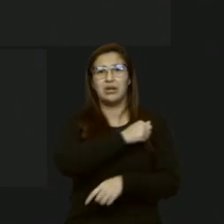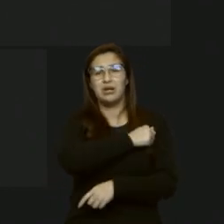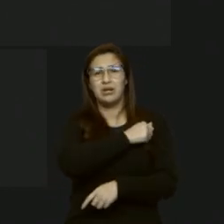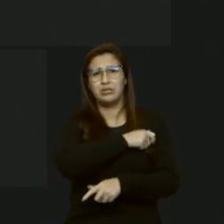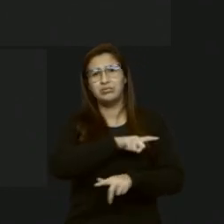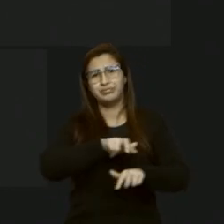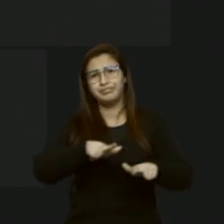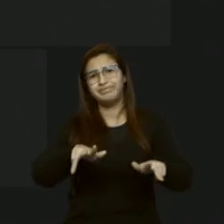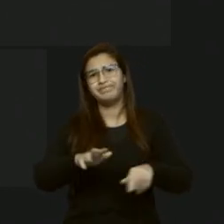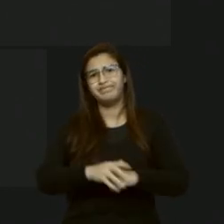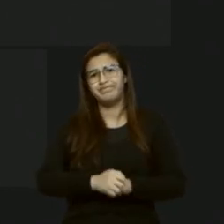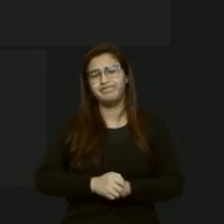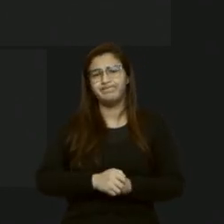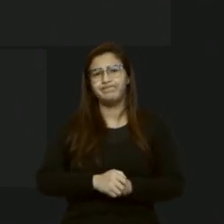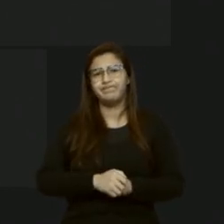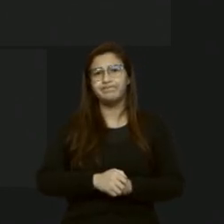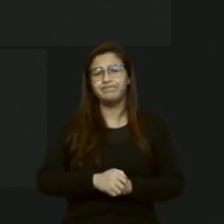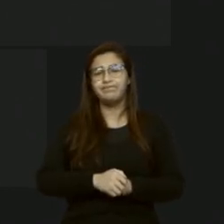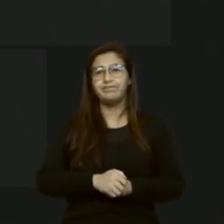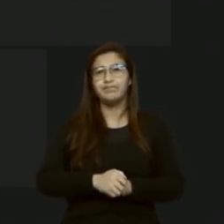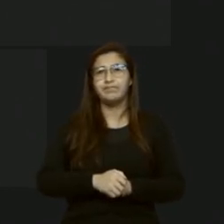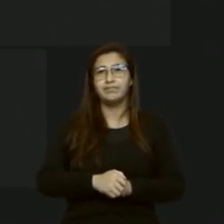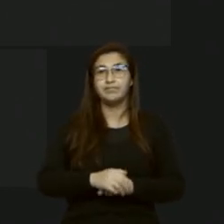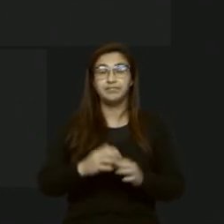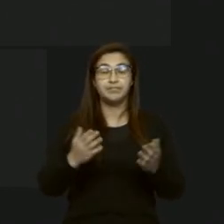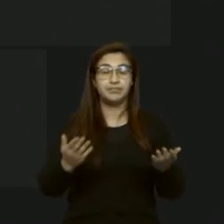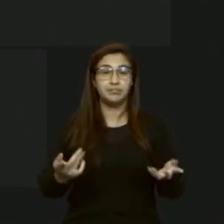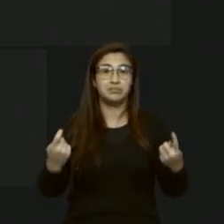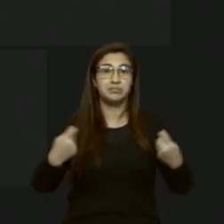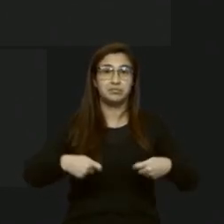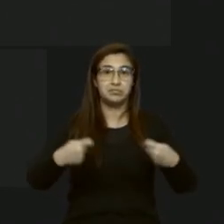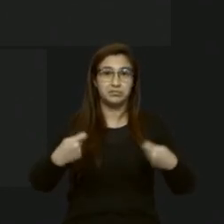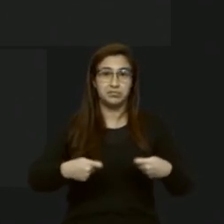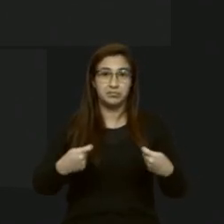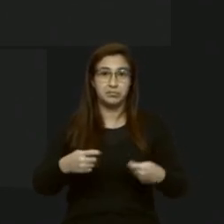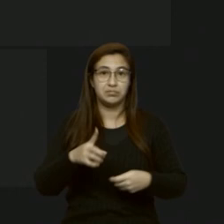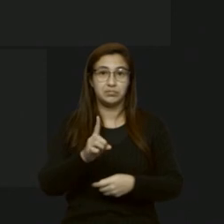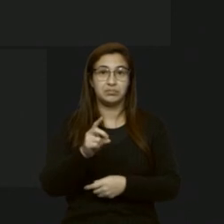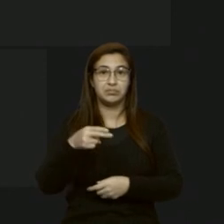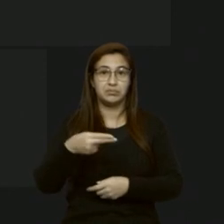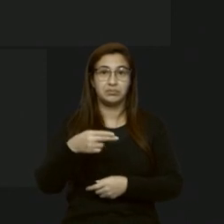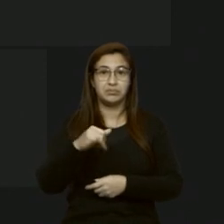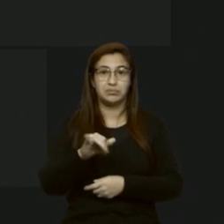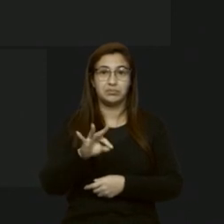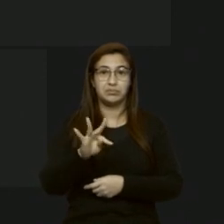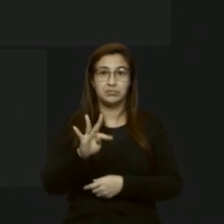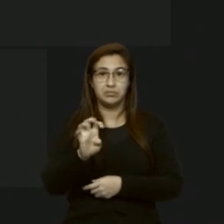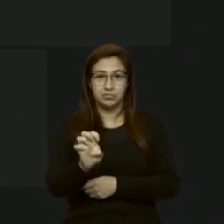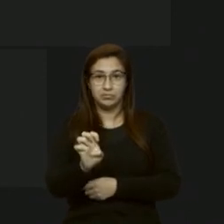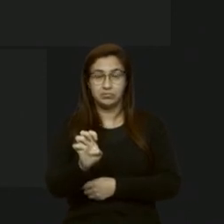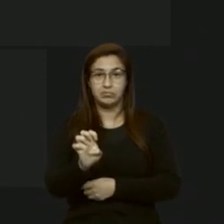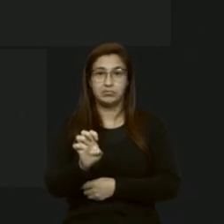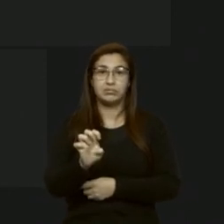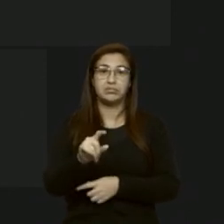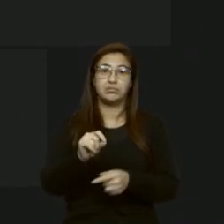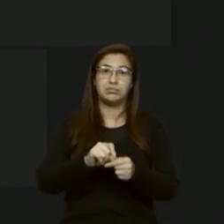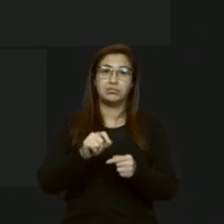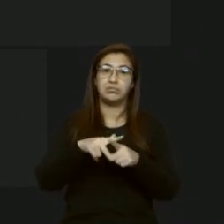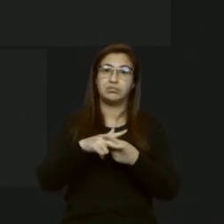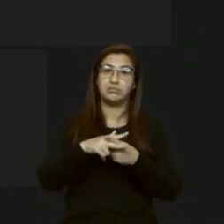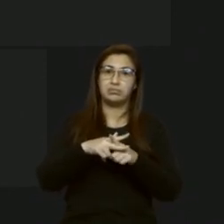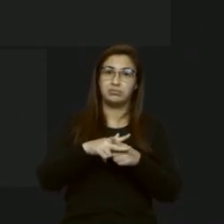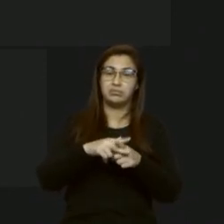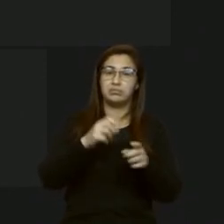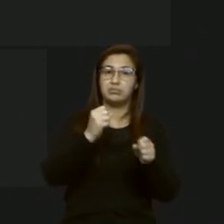residem nessa região em torno do Instituto Federal. Então, se faz necessário realmente que o DENIT faça a manutenção, faça